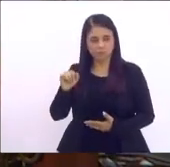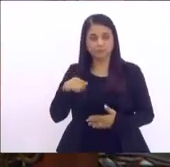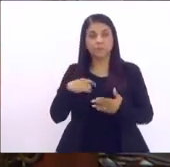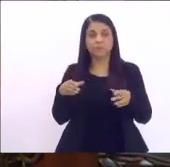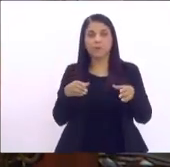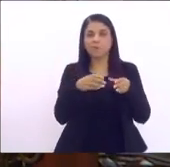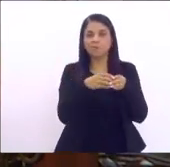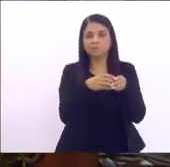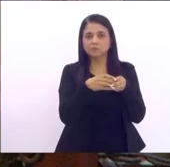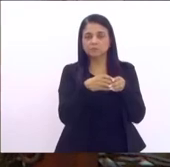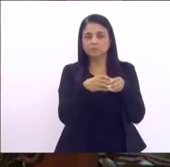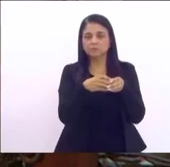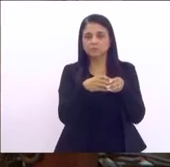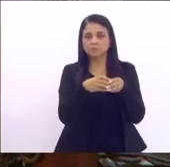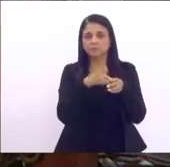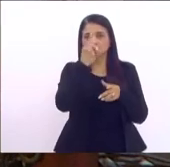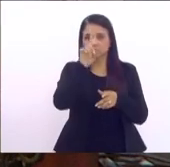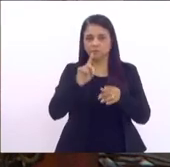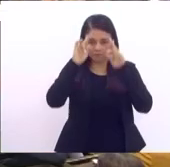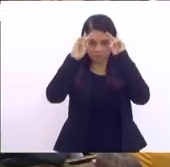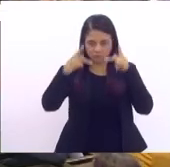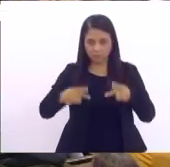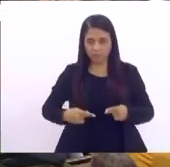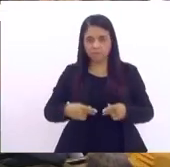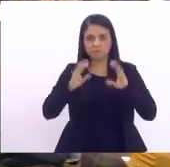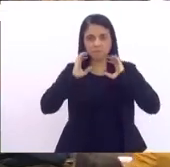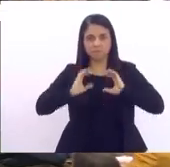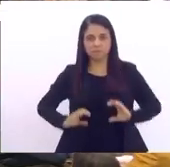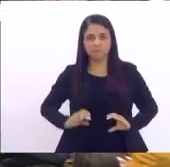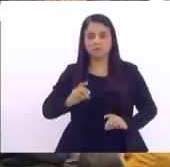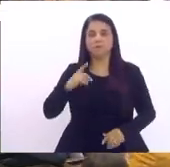Direitos Humanos e Cidadania, deputada Dani Monteiro.